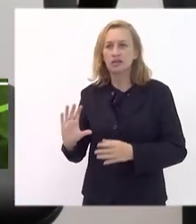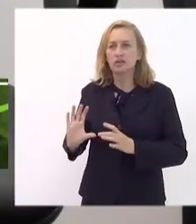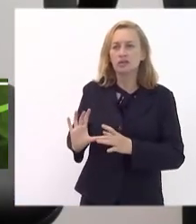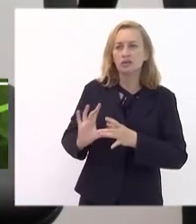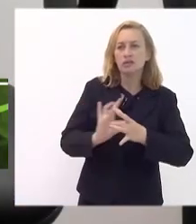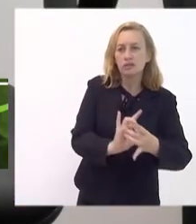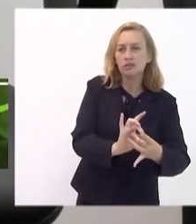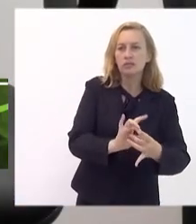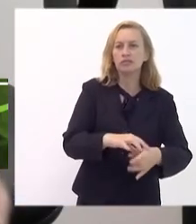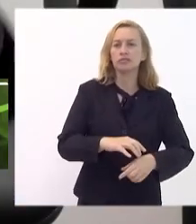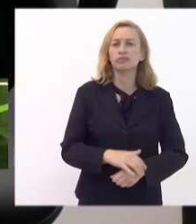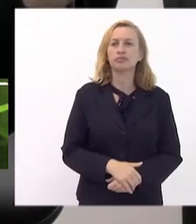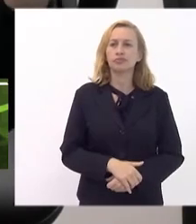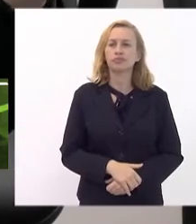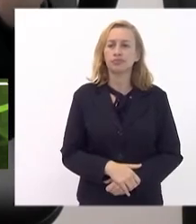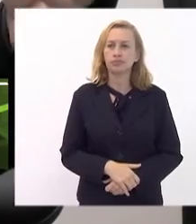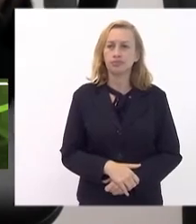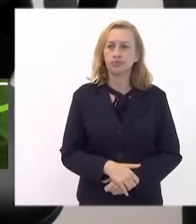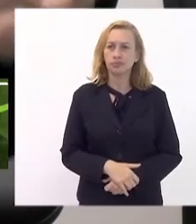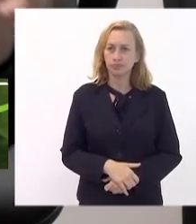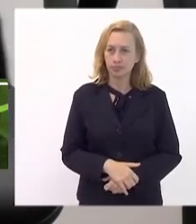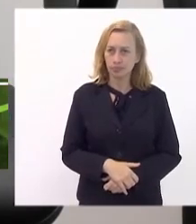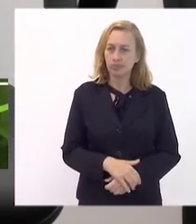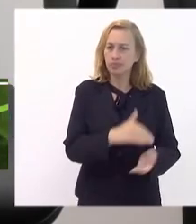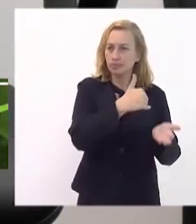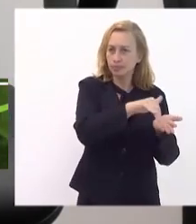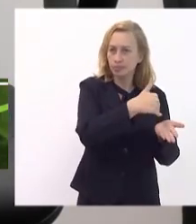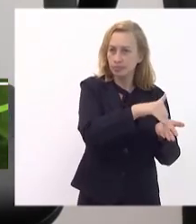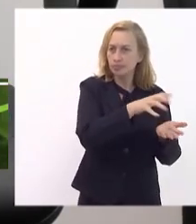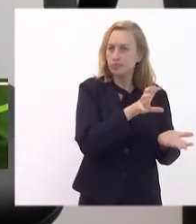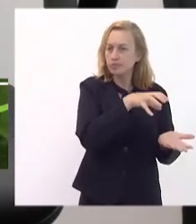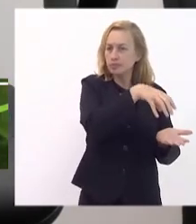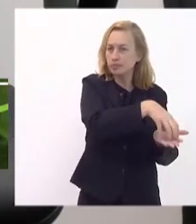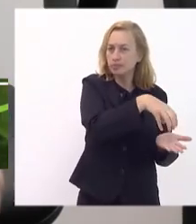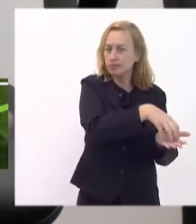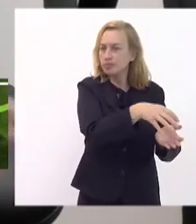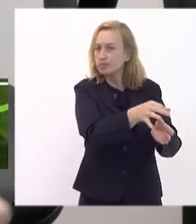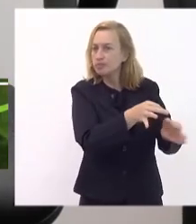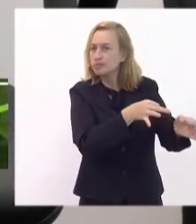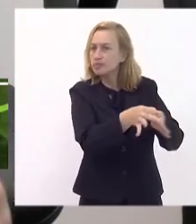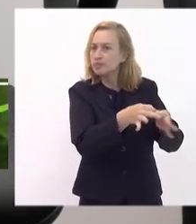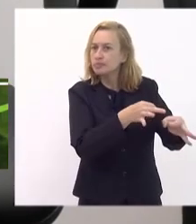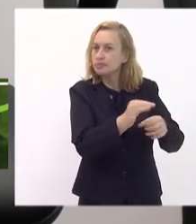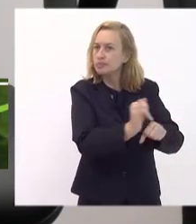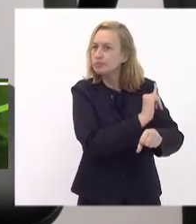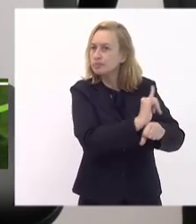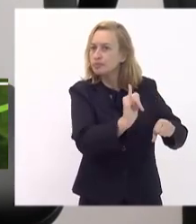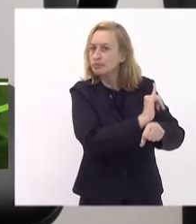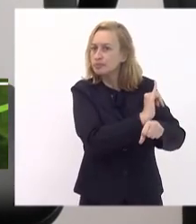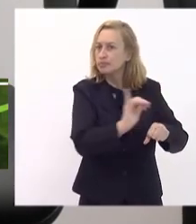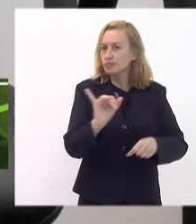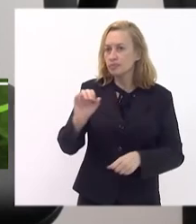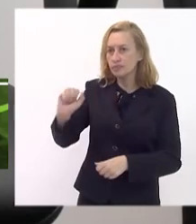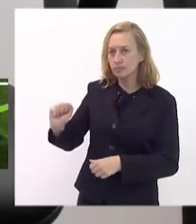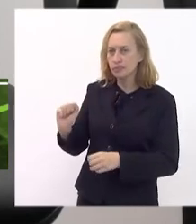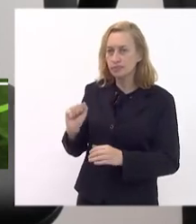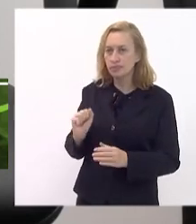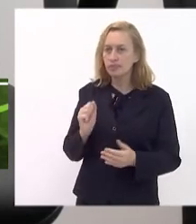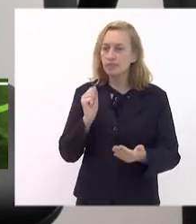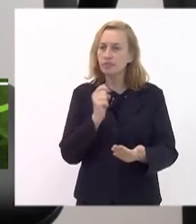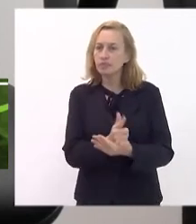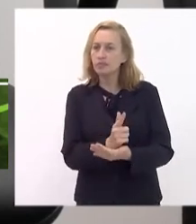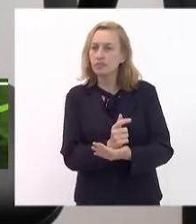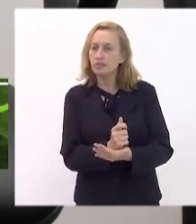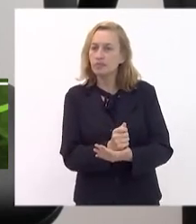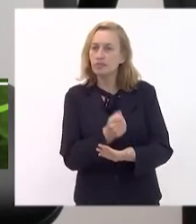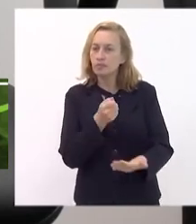convergência. A secretaria como órgão de planejamento e o INEA como executor. E